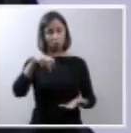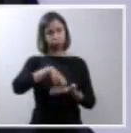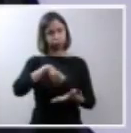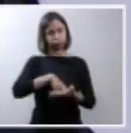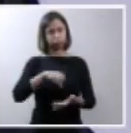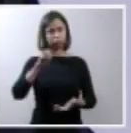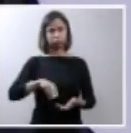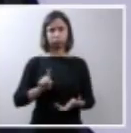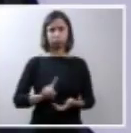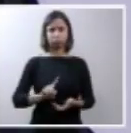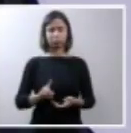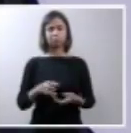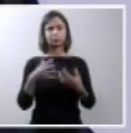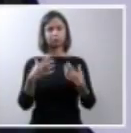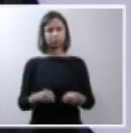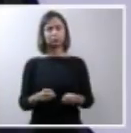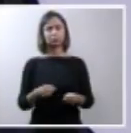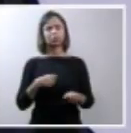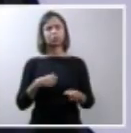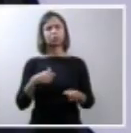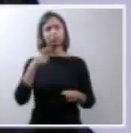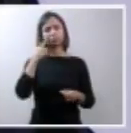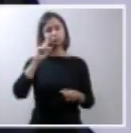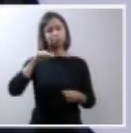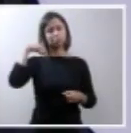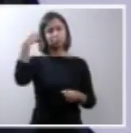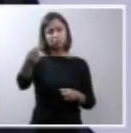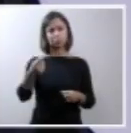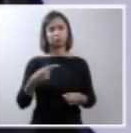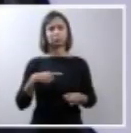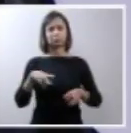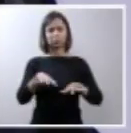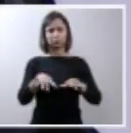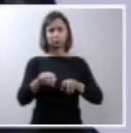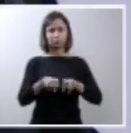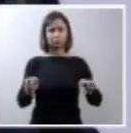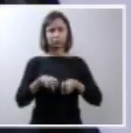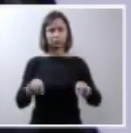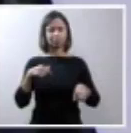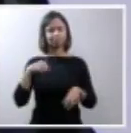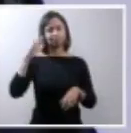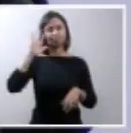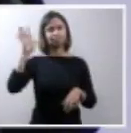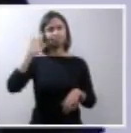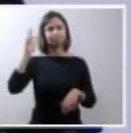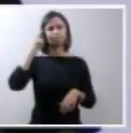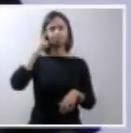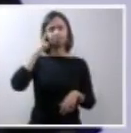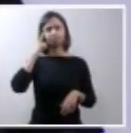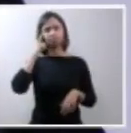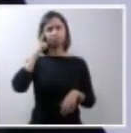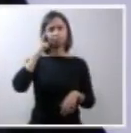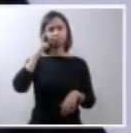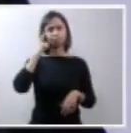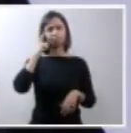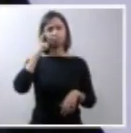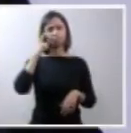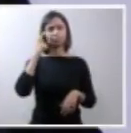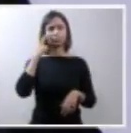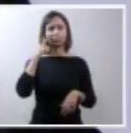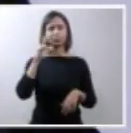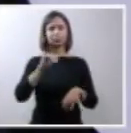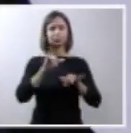nós prosseguiremos na próxima sentada eu cheguei mesmo a pensar em veicular a